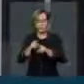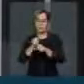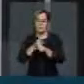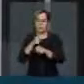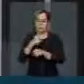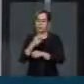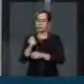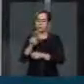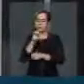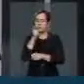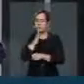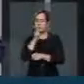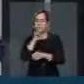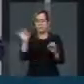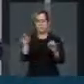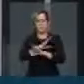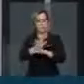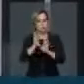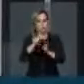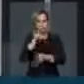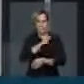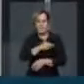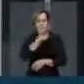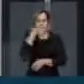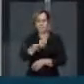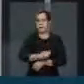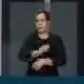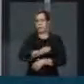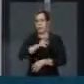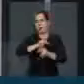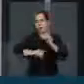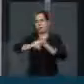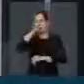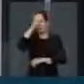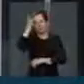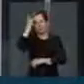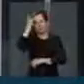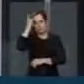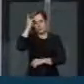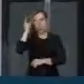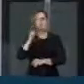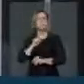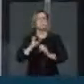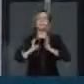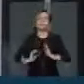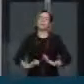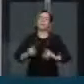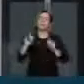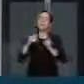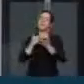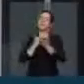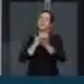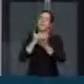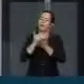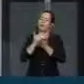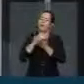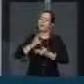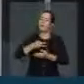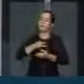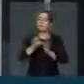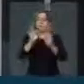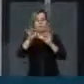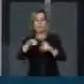preparados para melhorar a vida das pessoas o cidadão é o princípio o meio e o fim